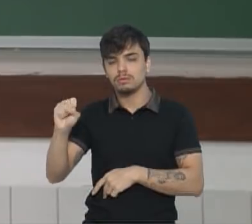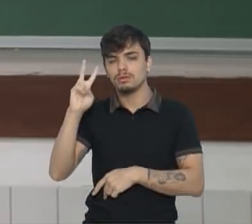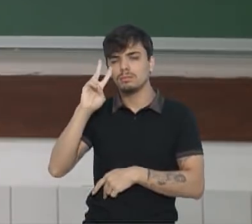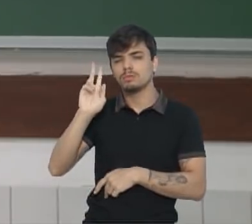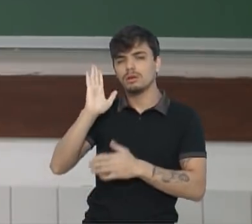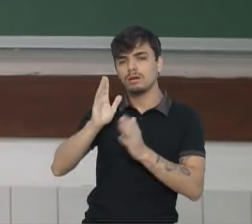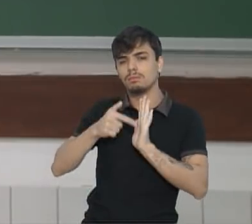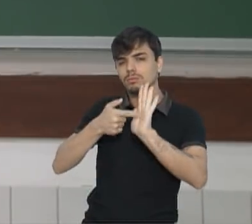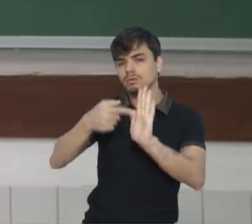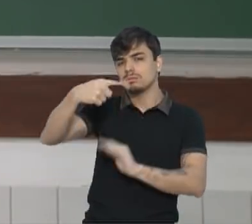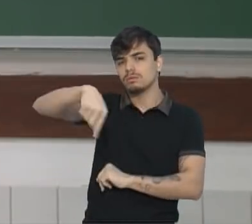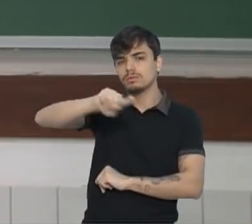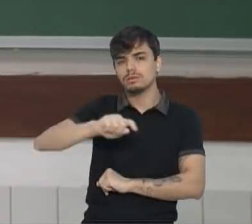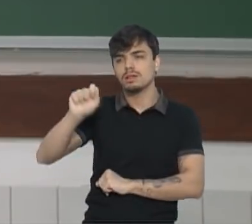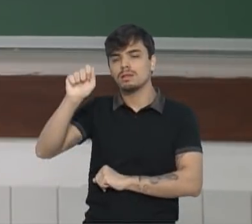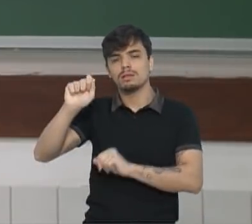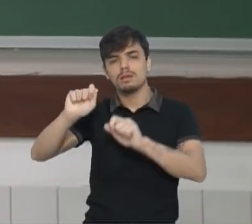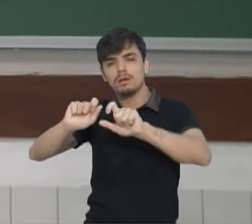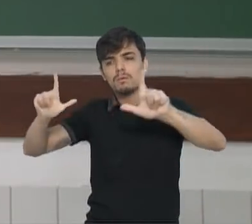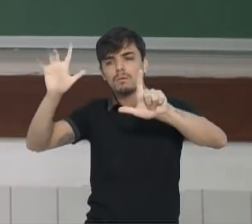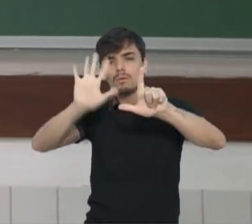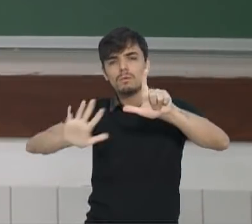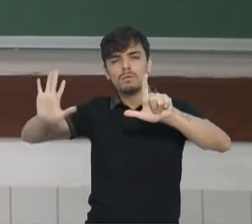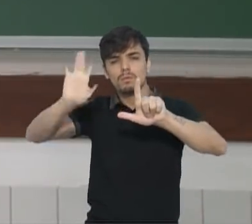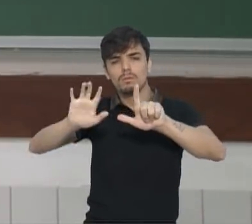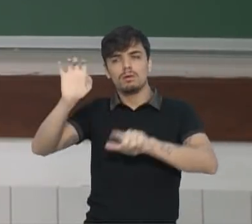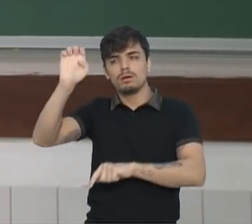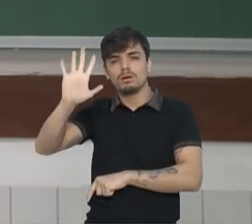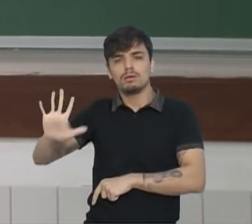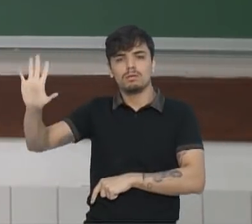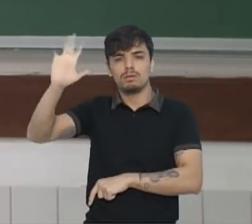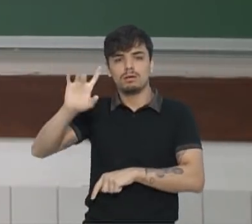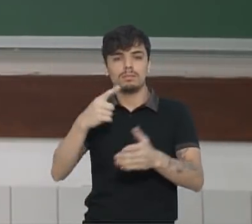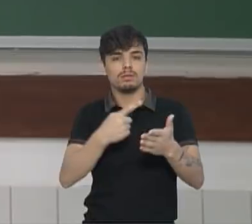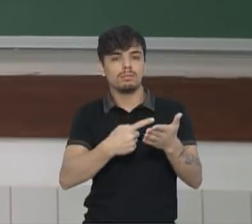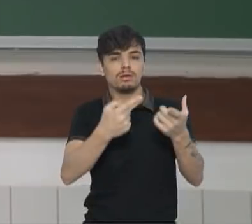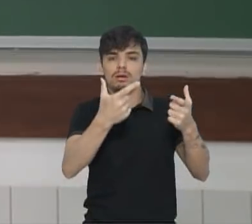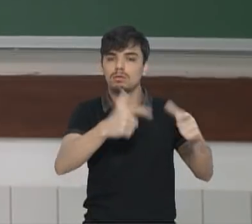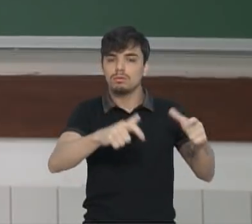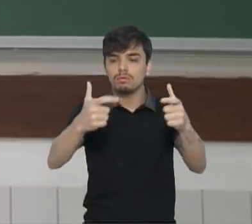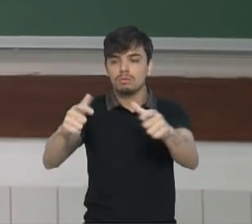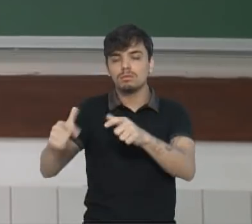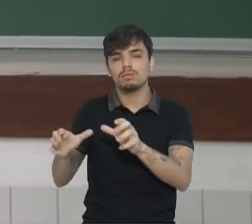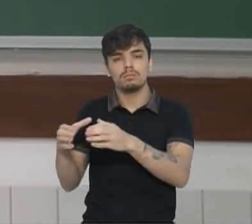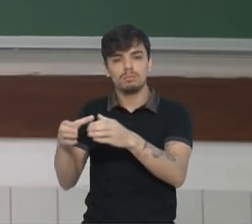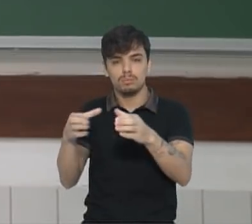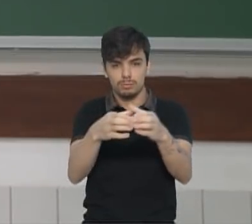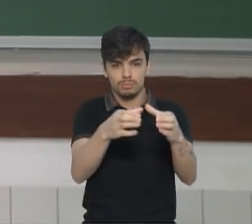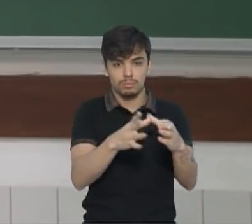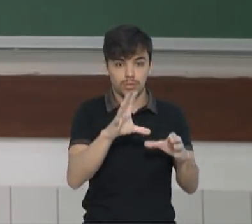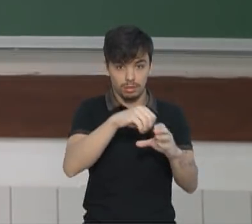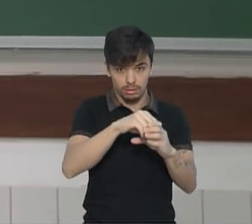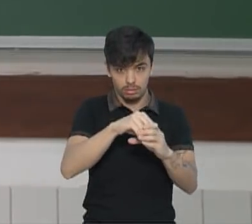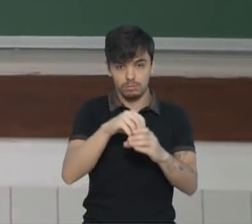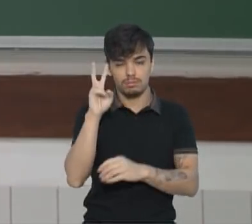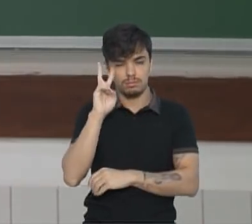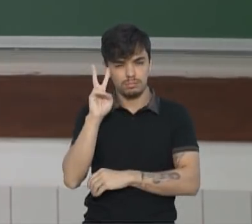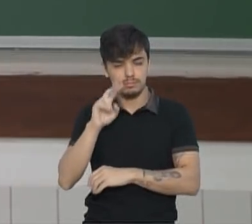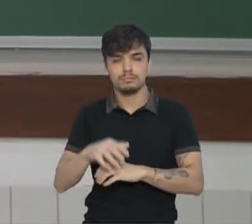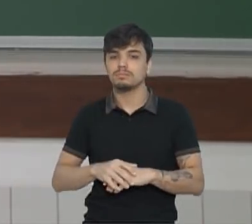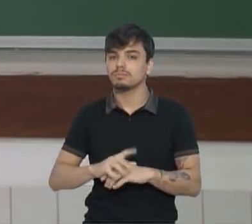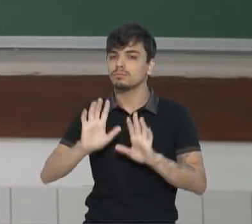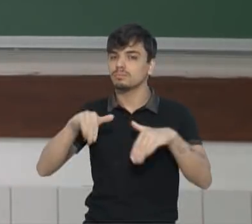Europa mostrando os reinos bárbaros e a localização de cada grupo, né? De cada povo bárbaro dentro da Europa? Então, isso daí a